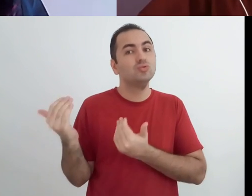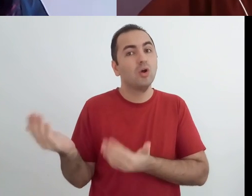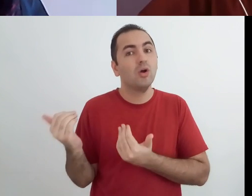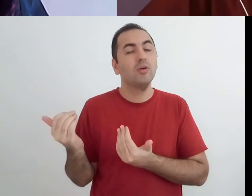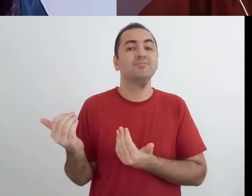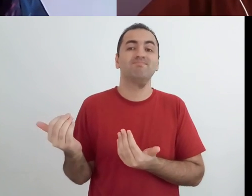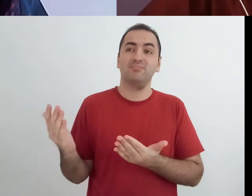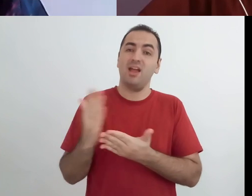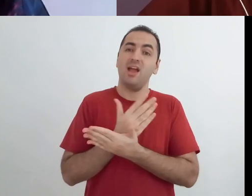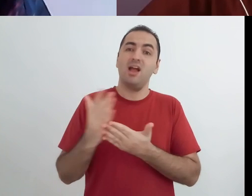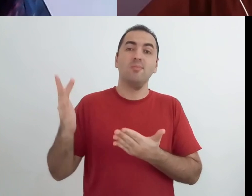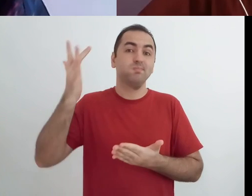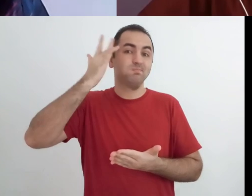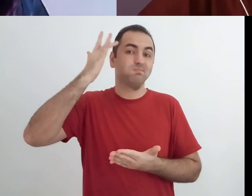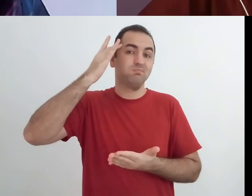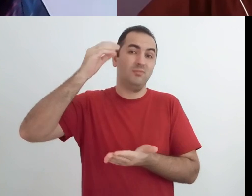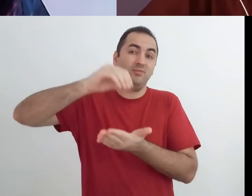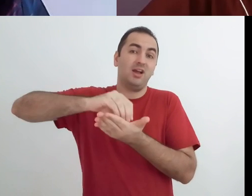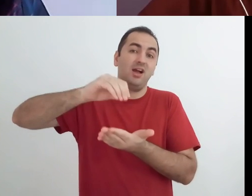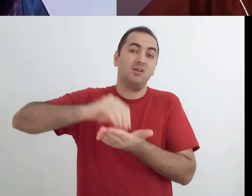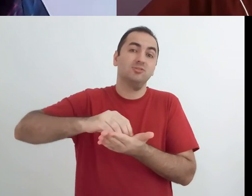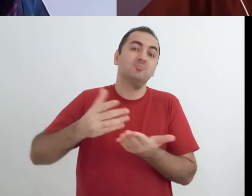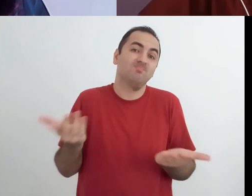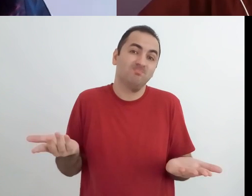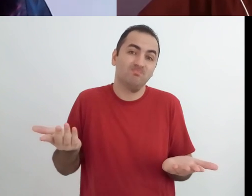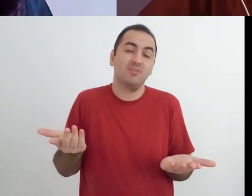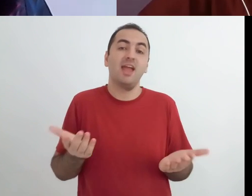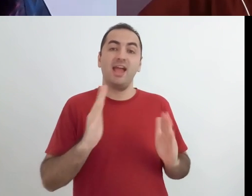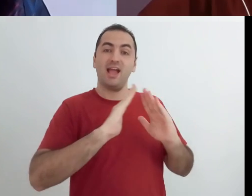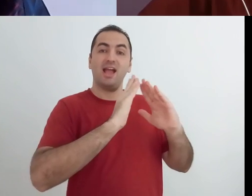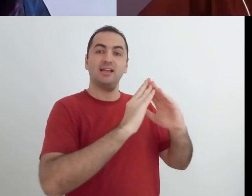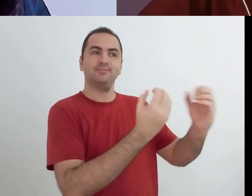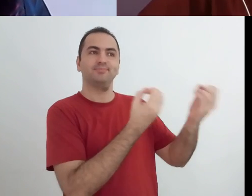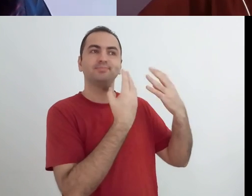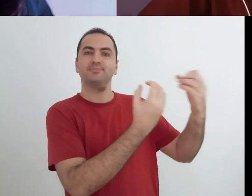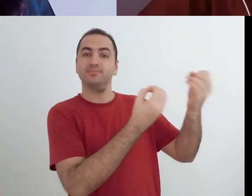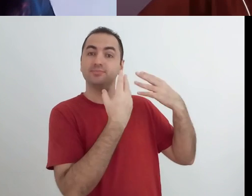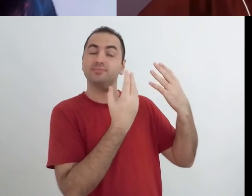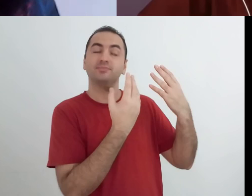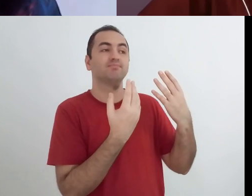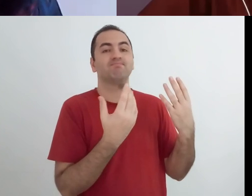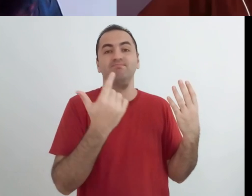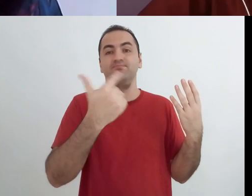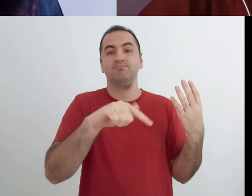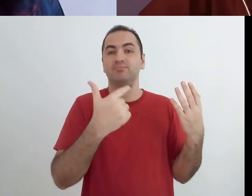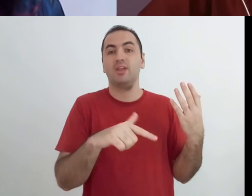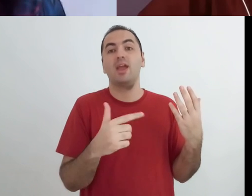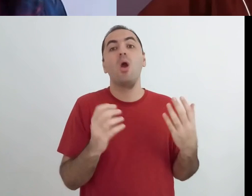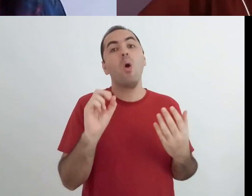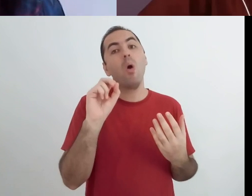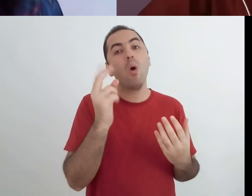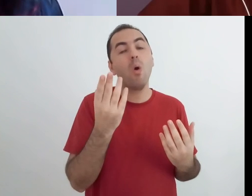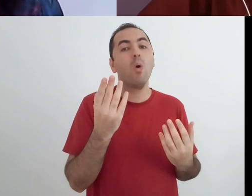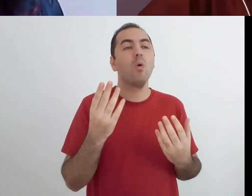imaturidade, porque eles crescem sem saber se comunicar, sem receber grande parte da informação. A gente que é ouvinte, a gente